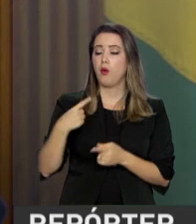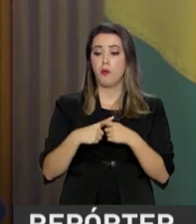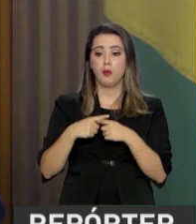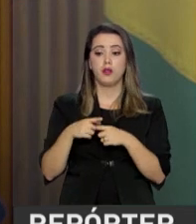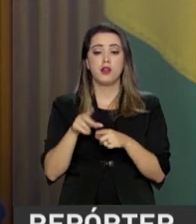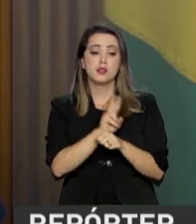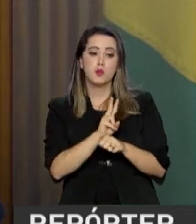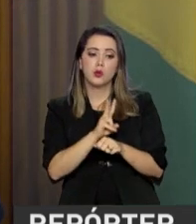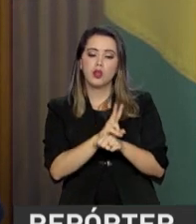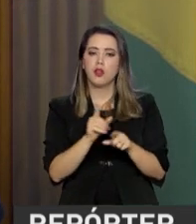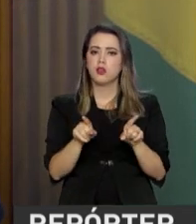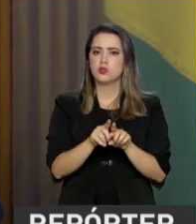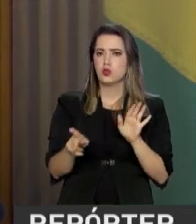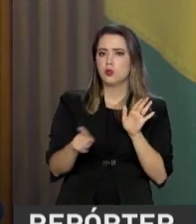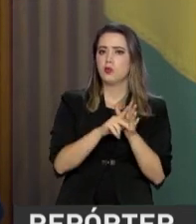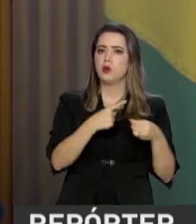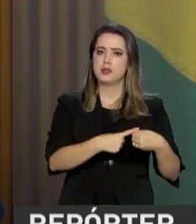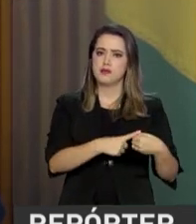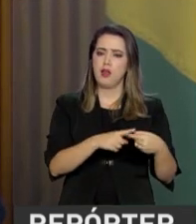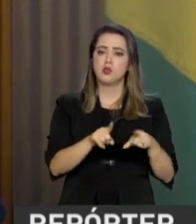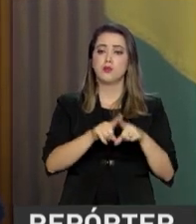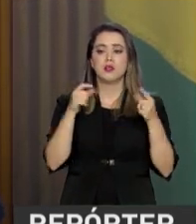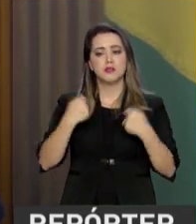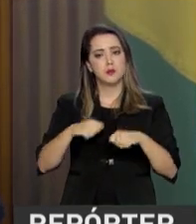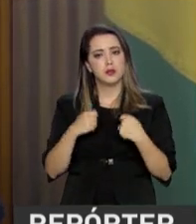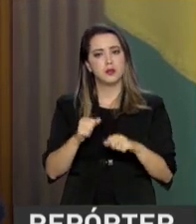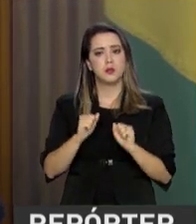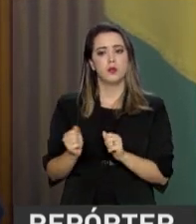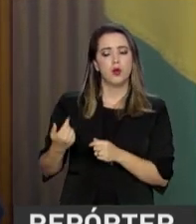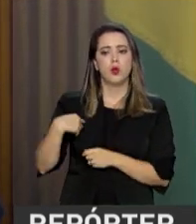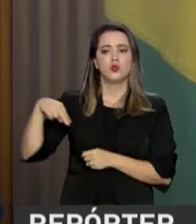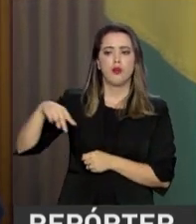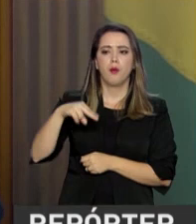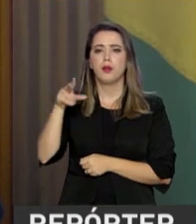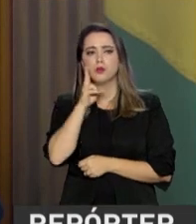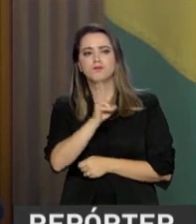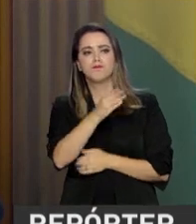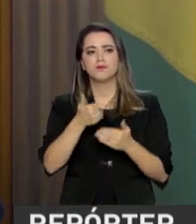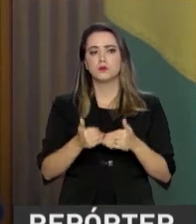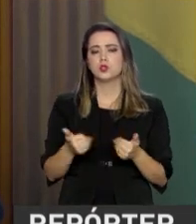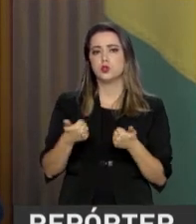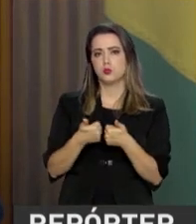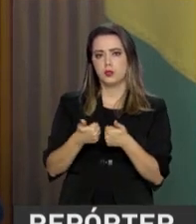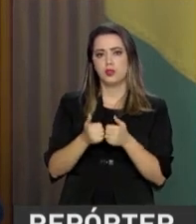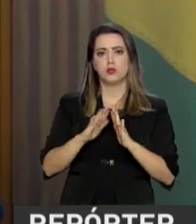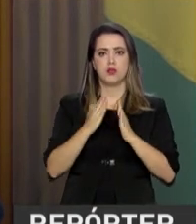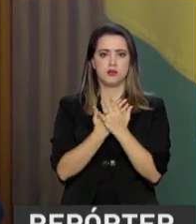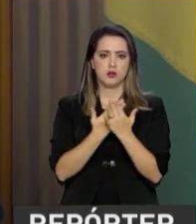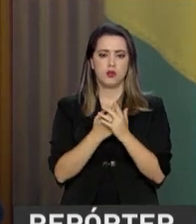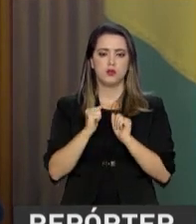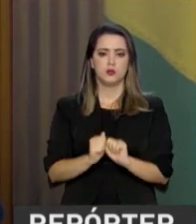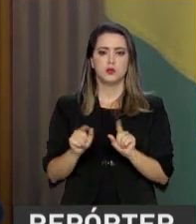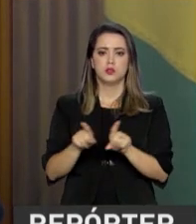guardaram digamos assim os próprios municipais mas evidentemente na medida em que esteja nas praças nas ruas diante dos colégios né elas